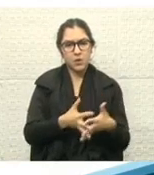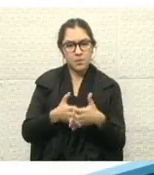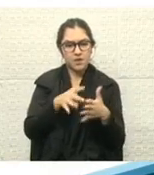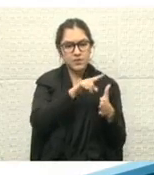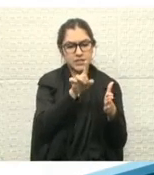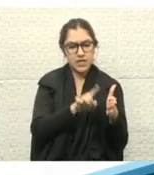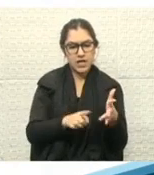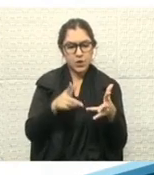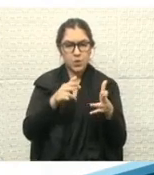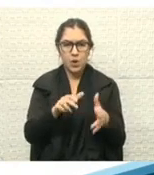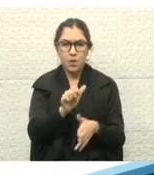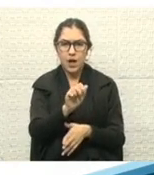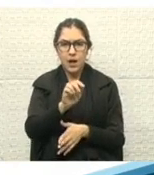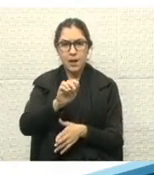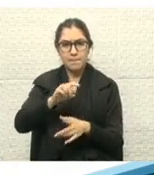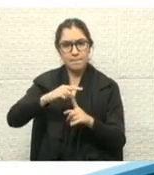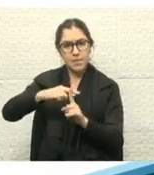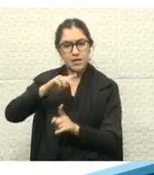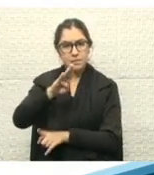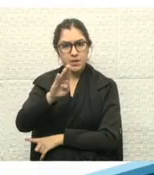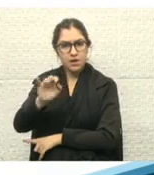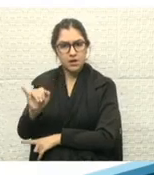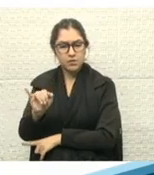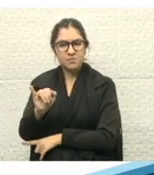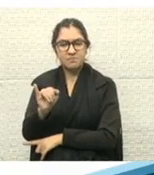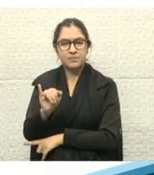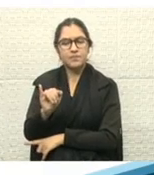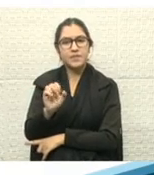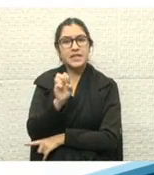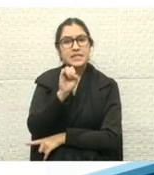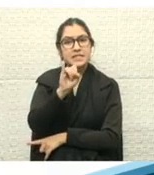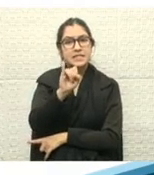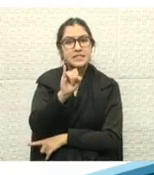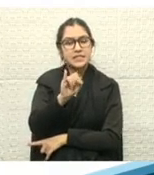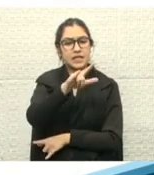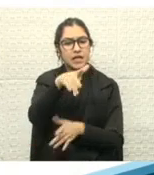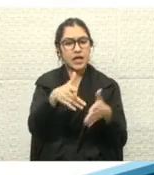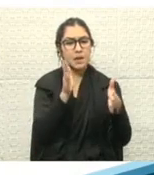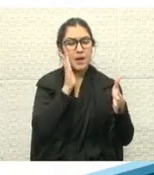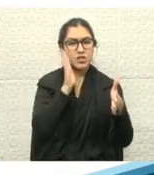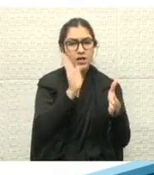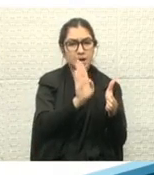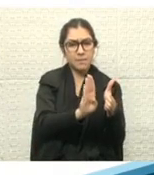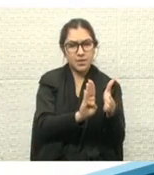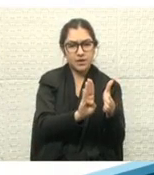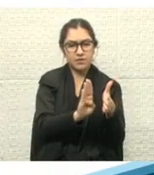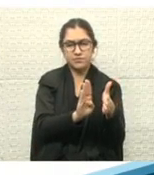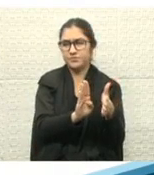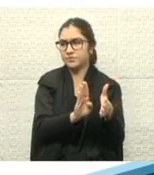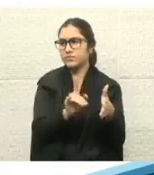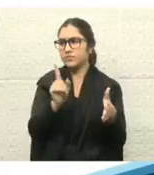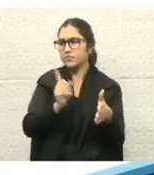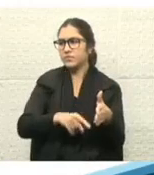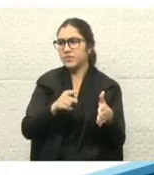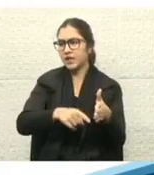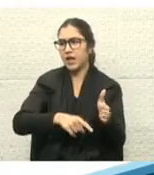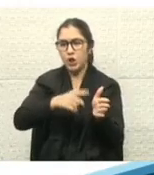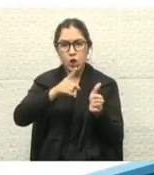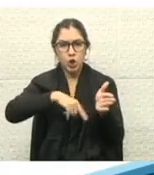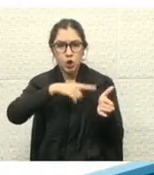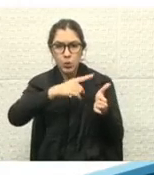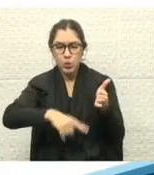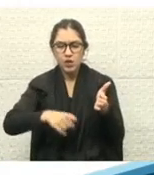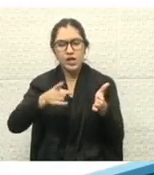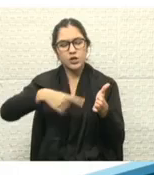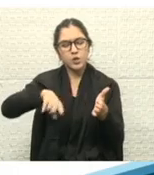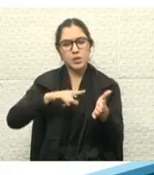z igual a mais bi, se a parte imaginária b for nula,